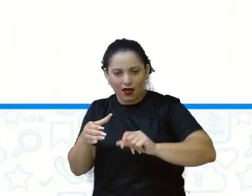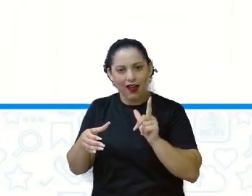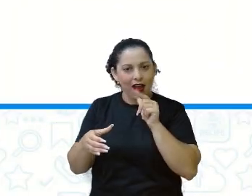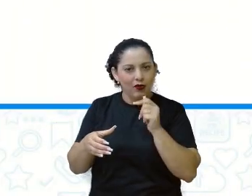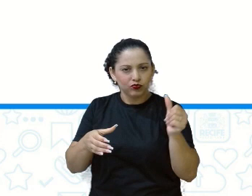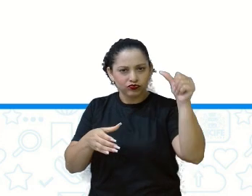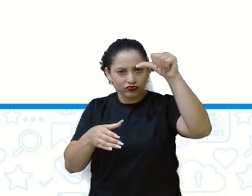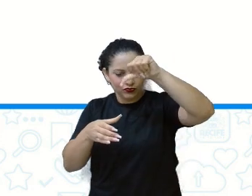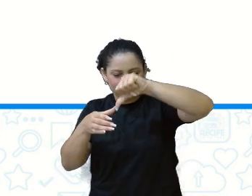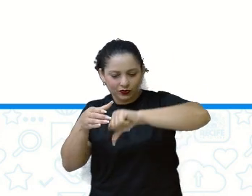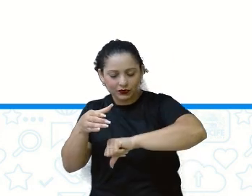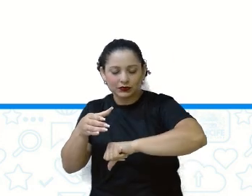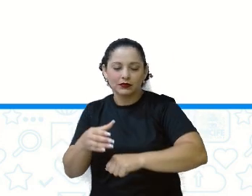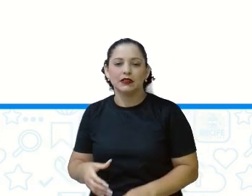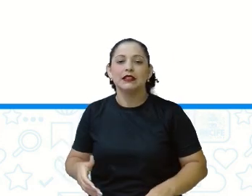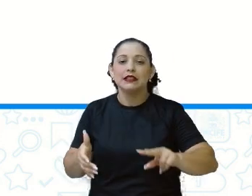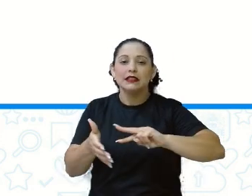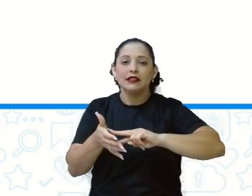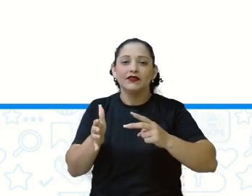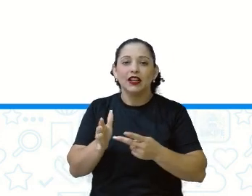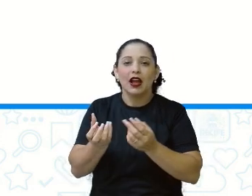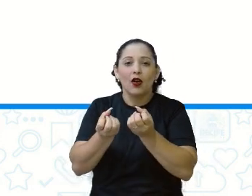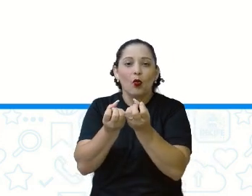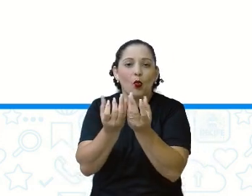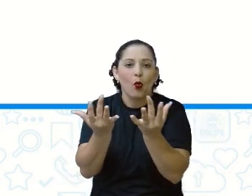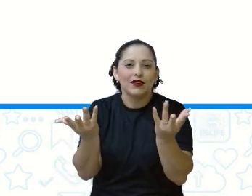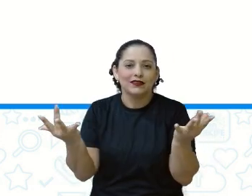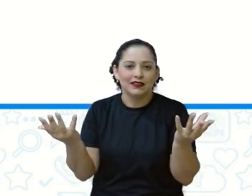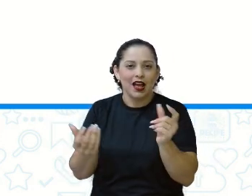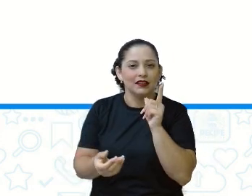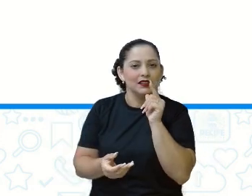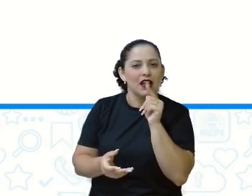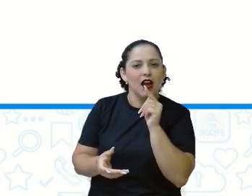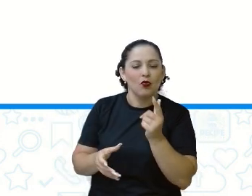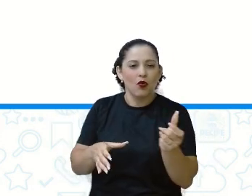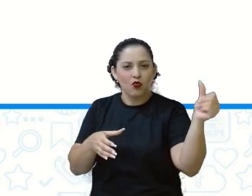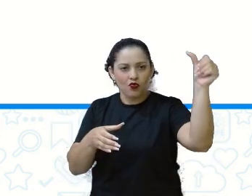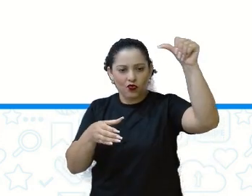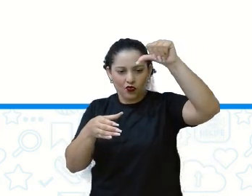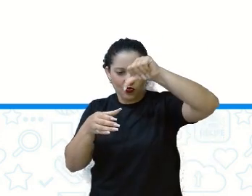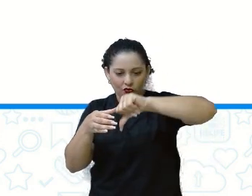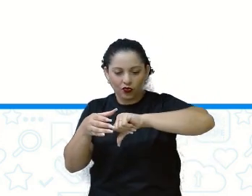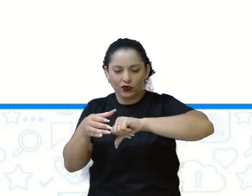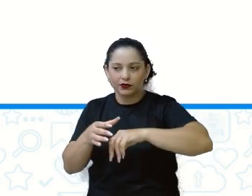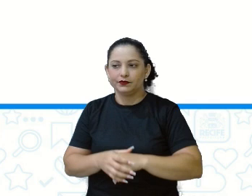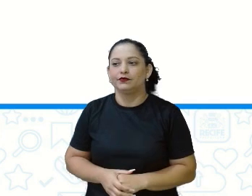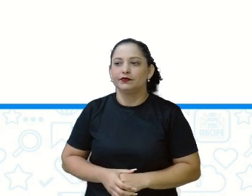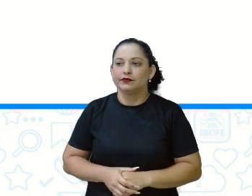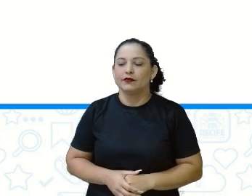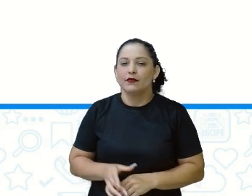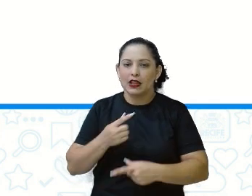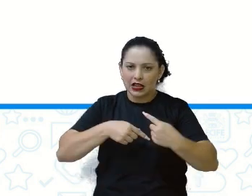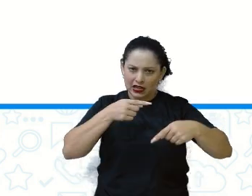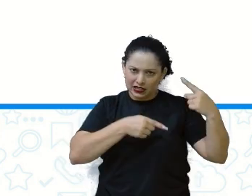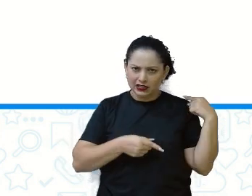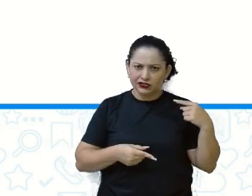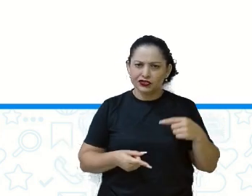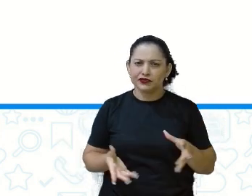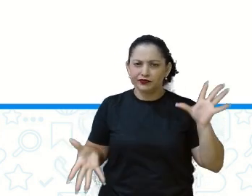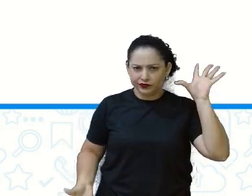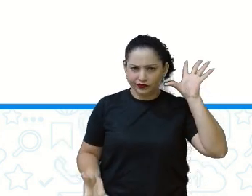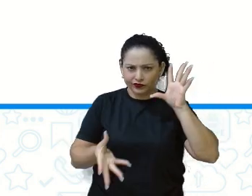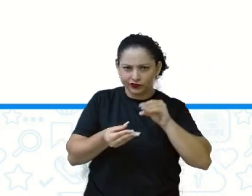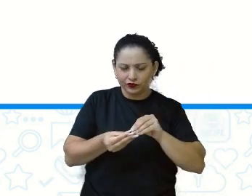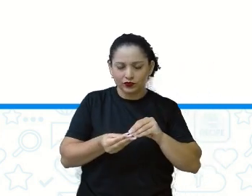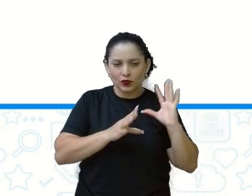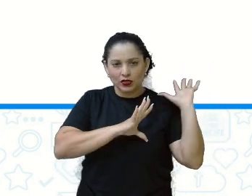me referindo à quantidade líquida. Mas antes vamos dar uma retomada na questão das grandezas.